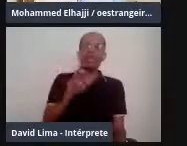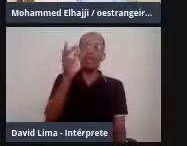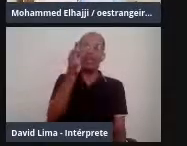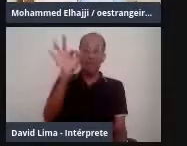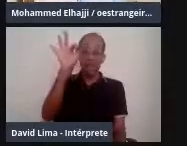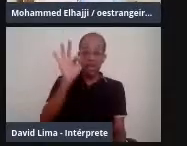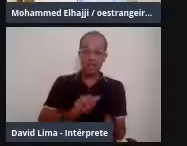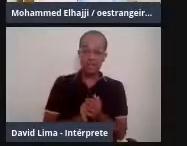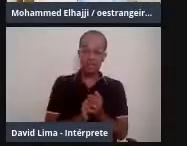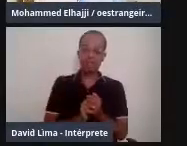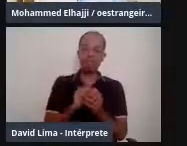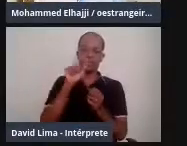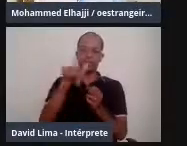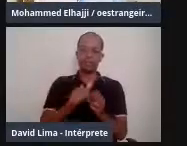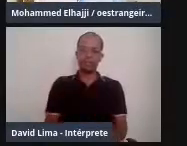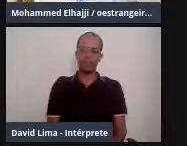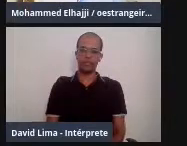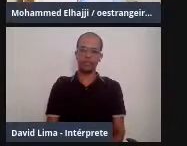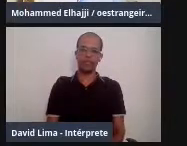Francesa. Próximo.